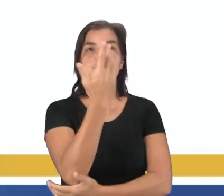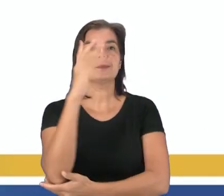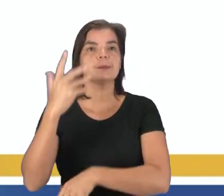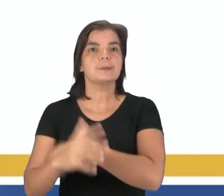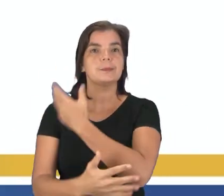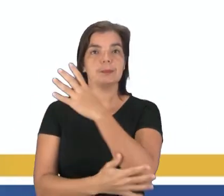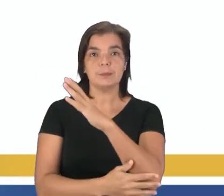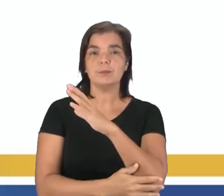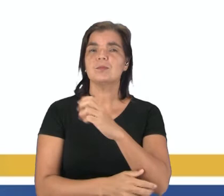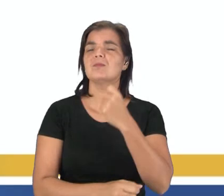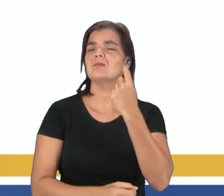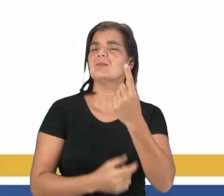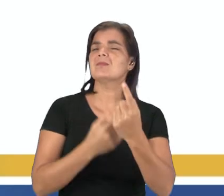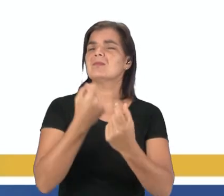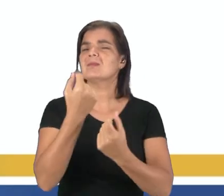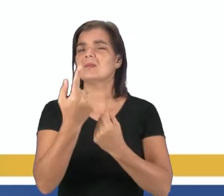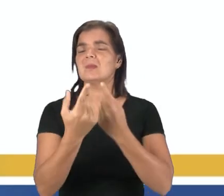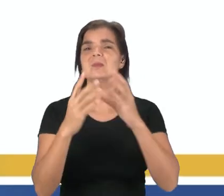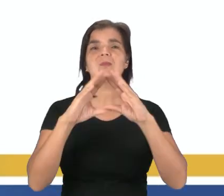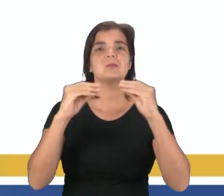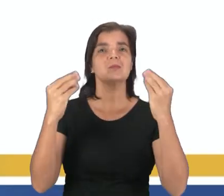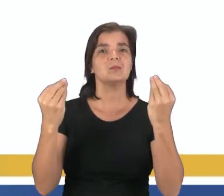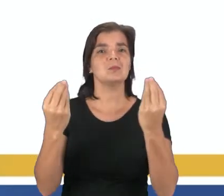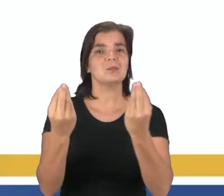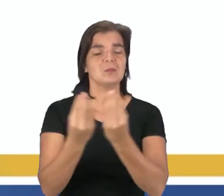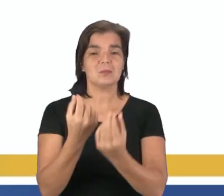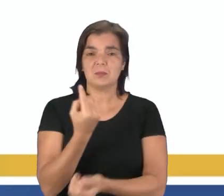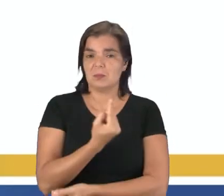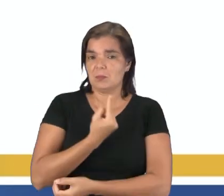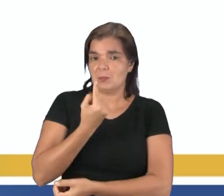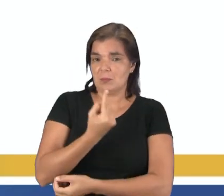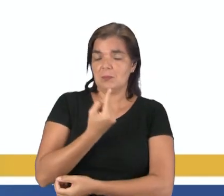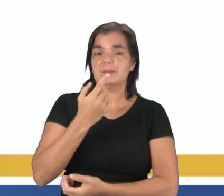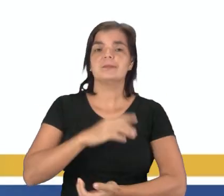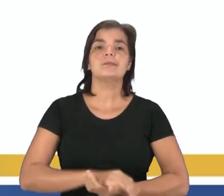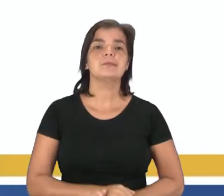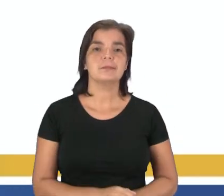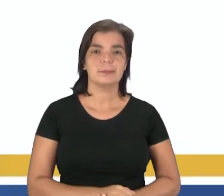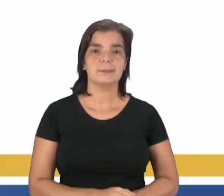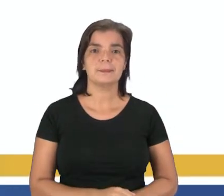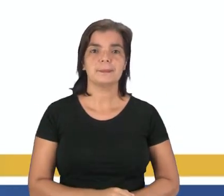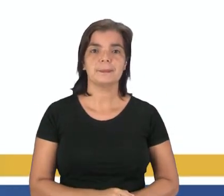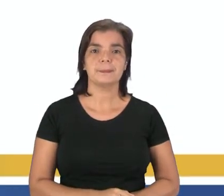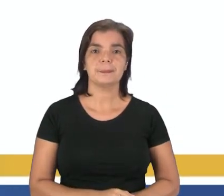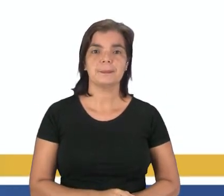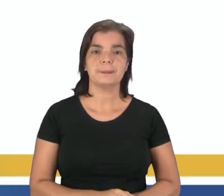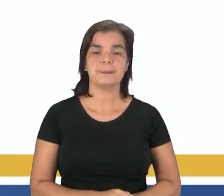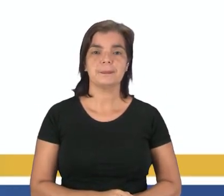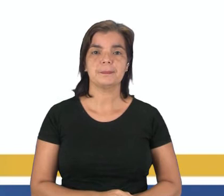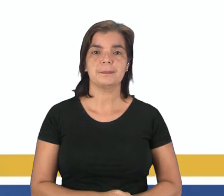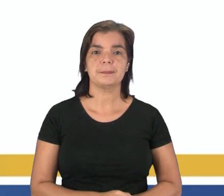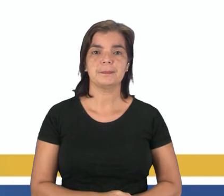Na natureza, é muito raro encontrar uma substância isolada.